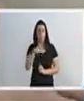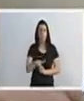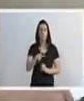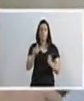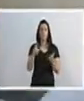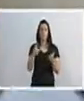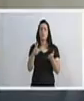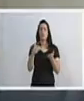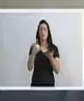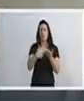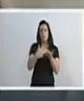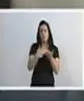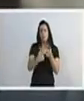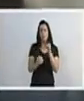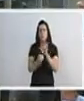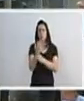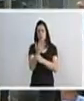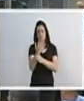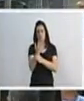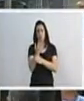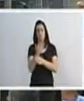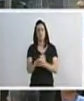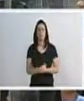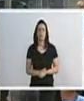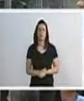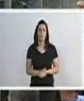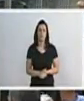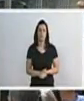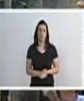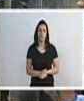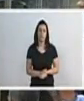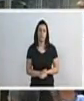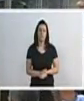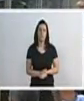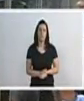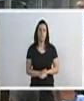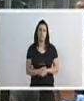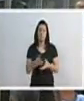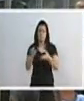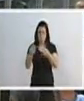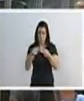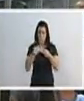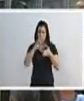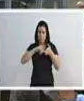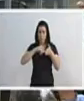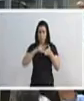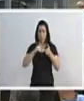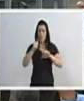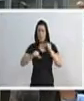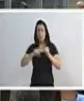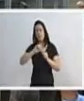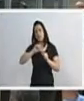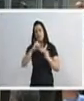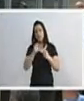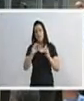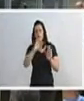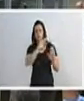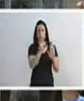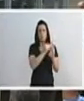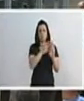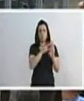seus 25 anos de fundação. Recebo o requerimento de Vossa Excelência para avaliação de inclusão na ordem do dia.